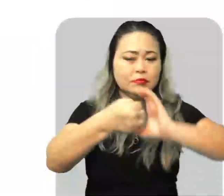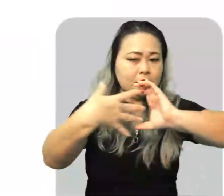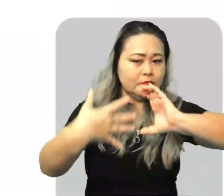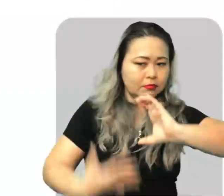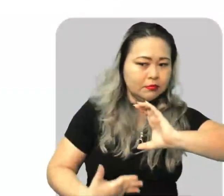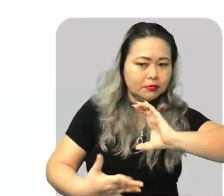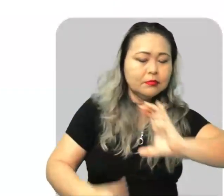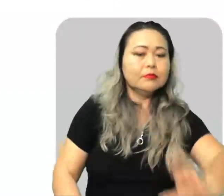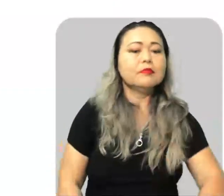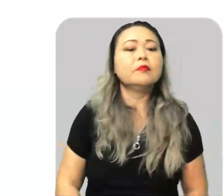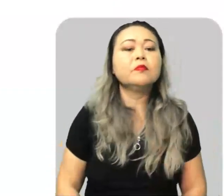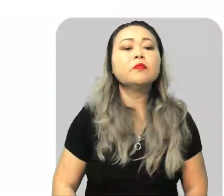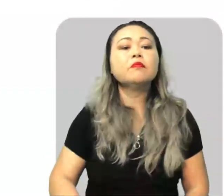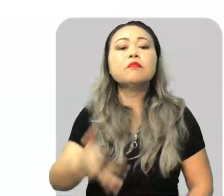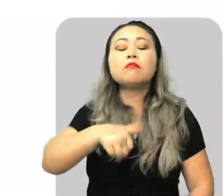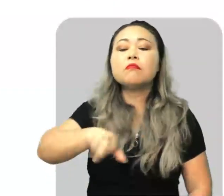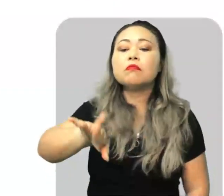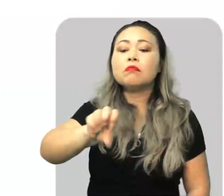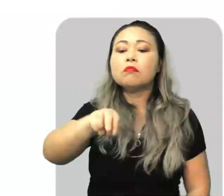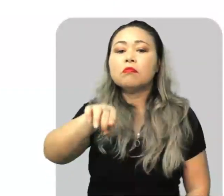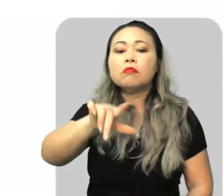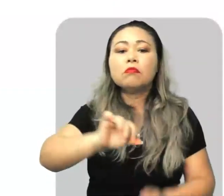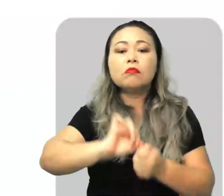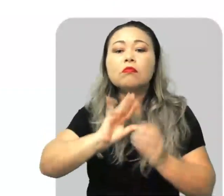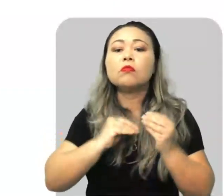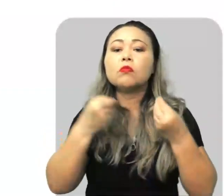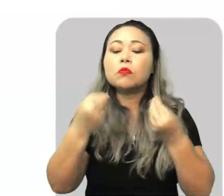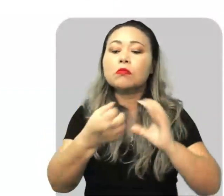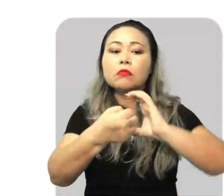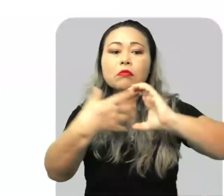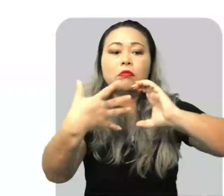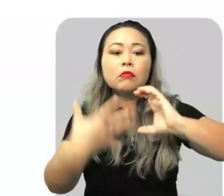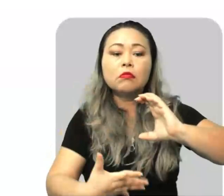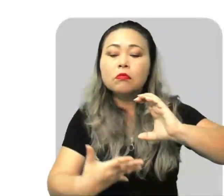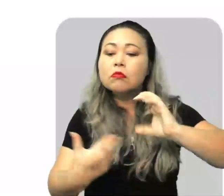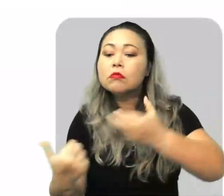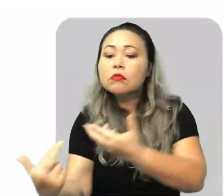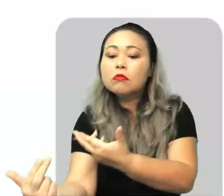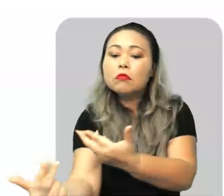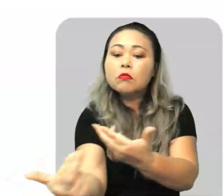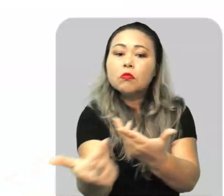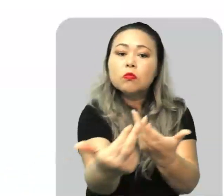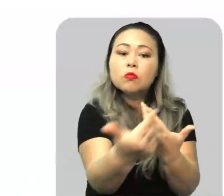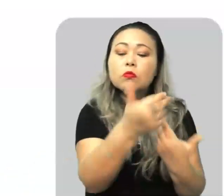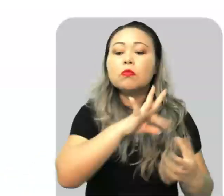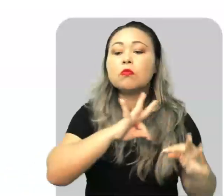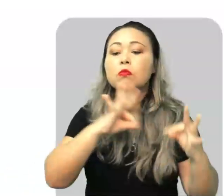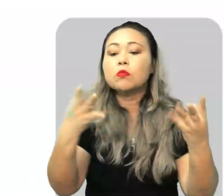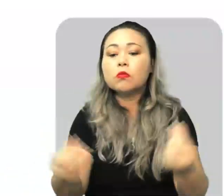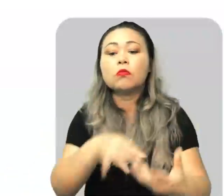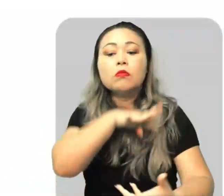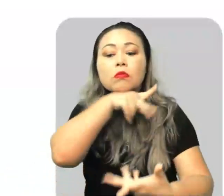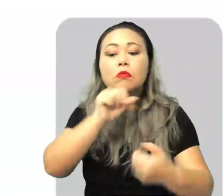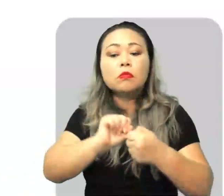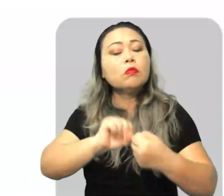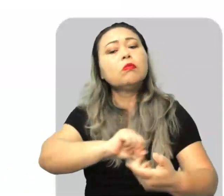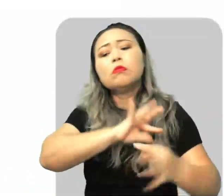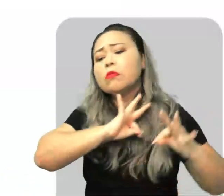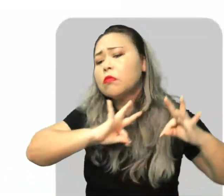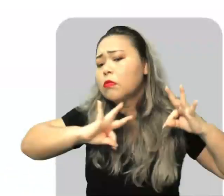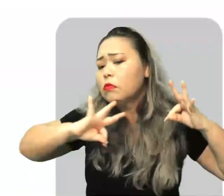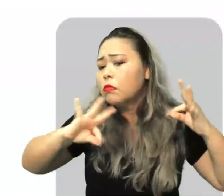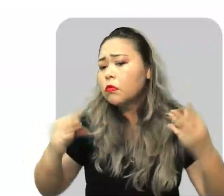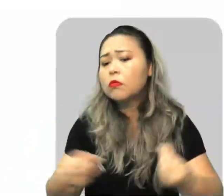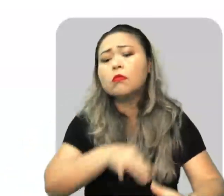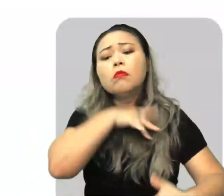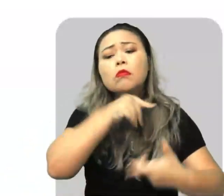reino? O reino animal é definido segundo características comuns a todos os animais. Todos os animais,